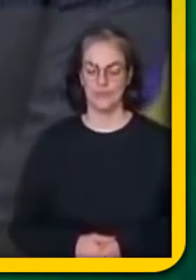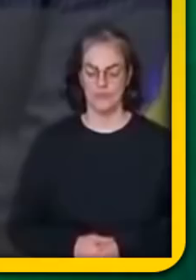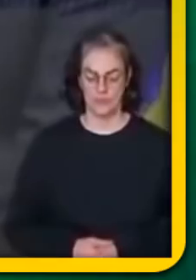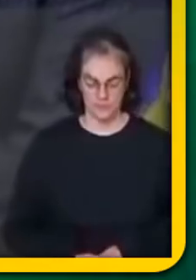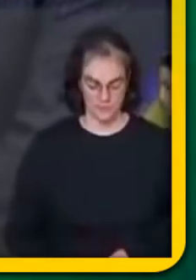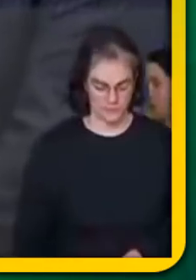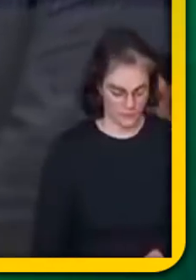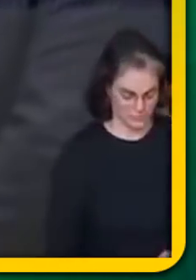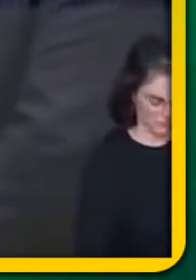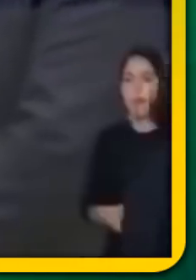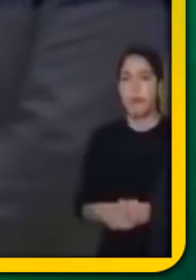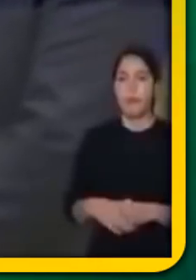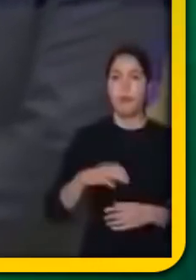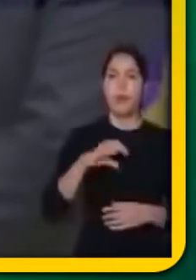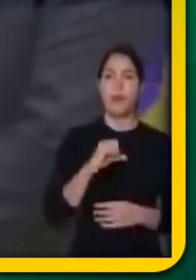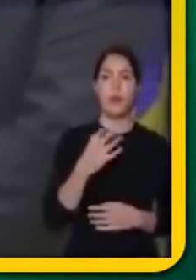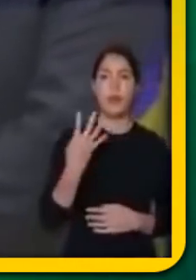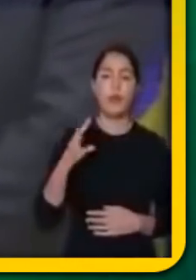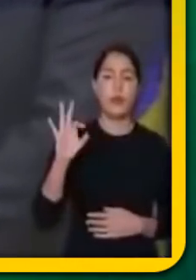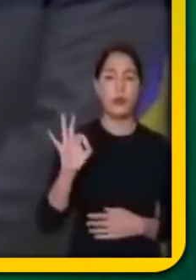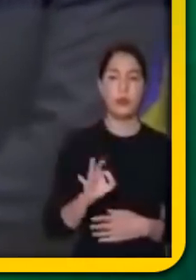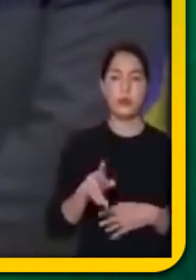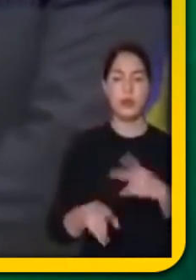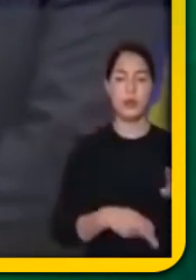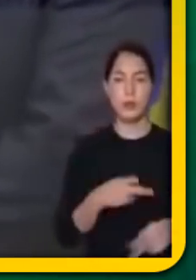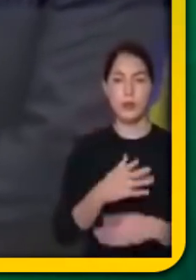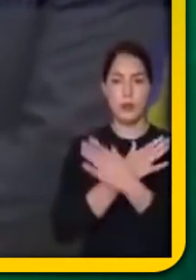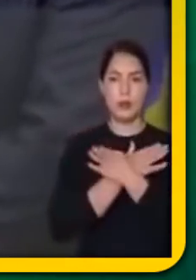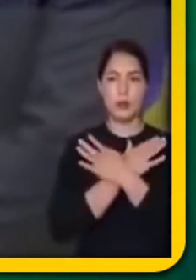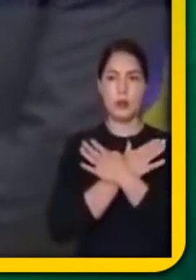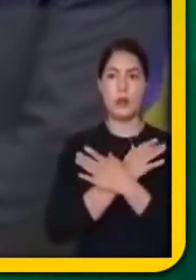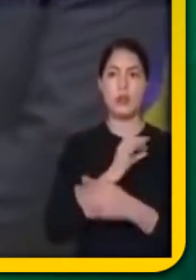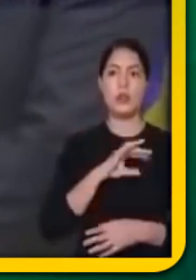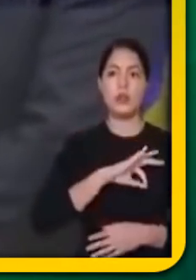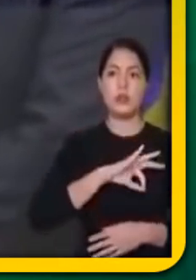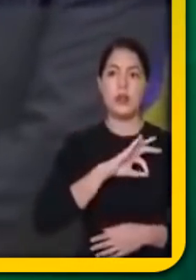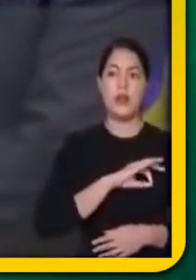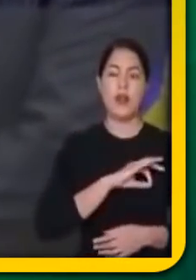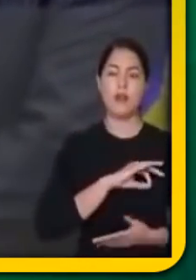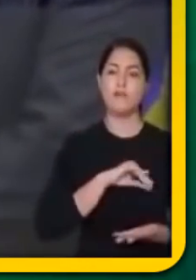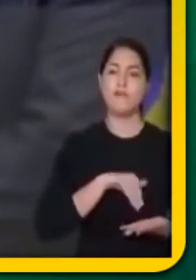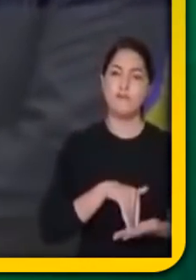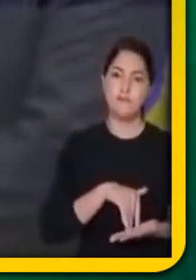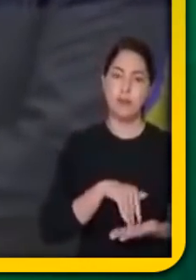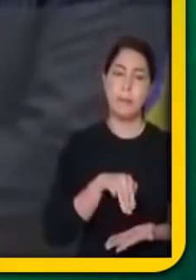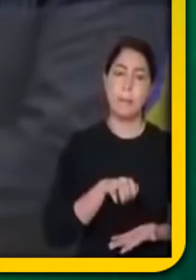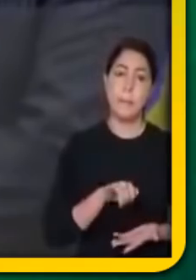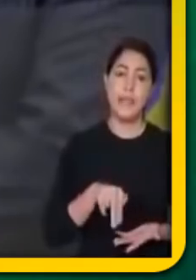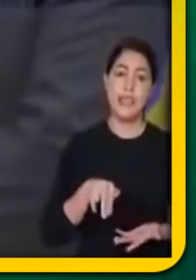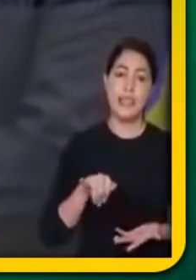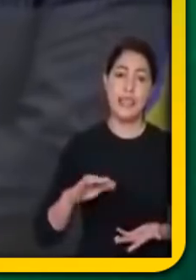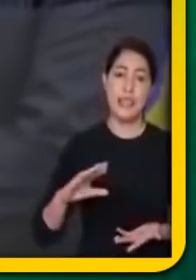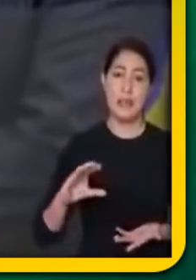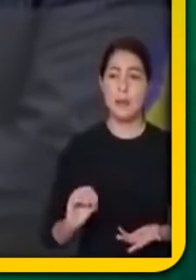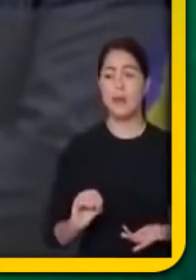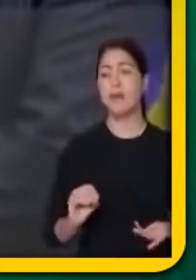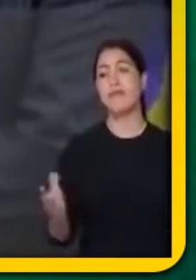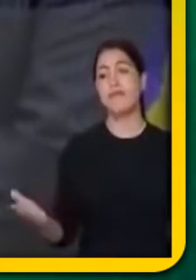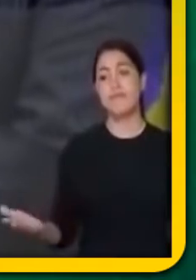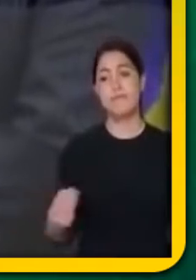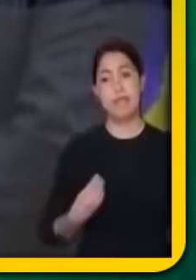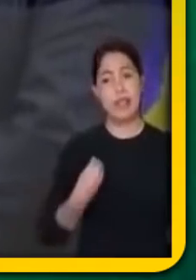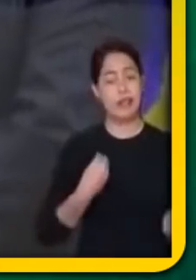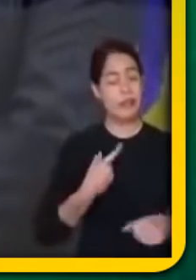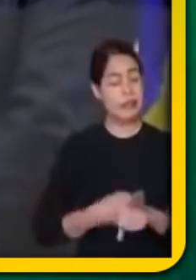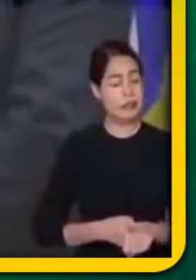94% dos aposentados ganham apenas um salário mínimo. É uma vida dura. porque ele se aposenta, ele fica mais